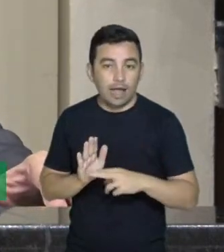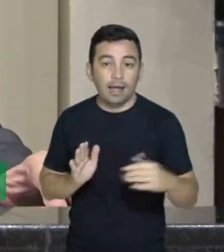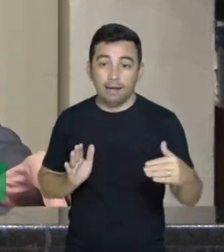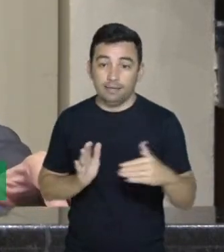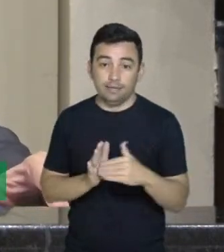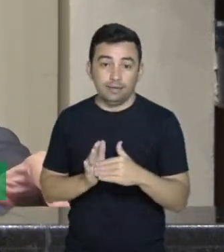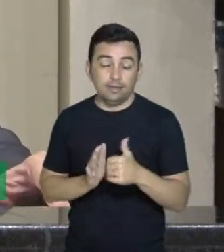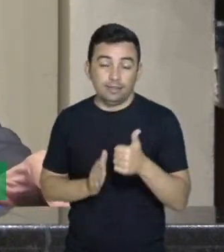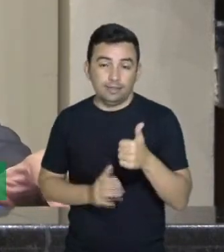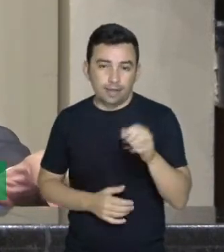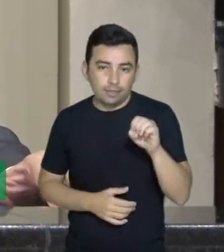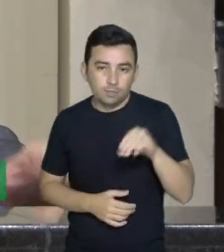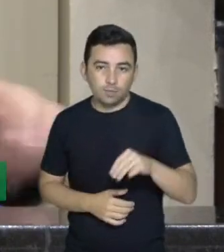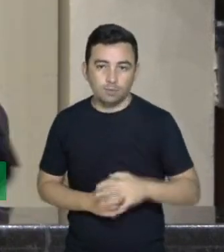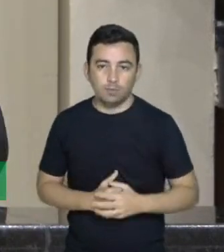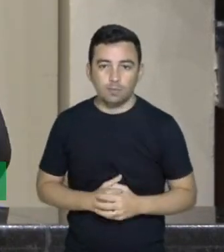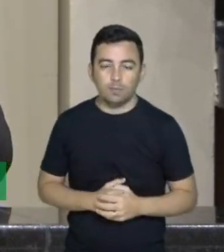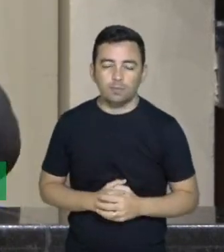10 minutos.